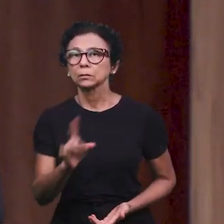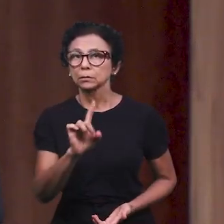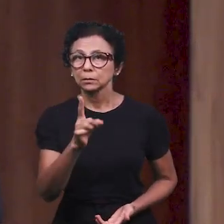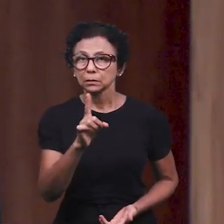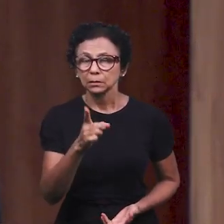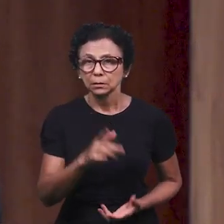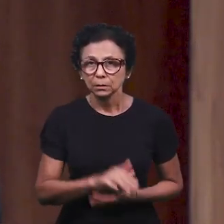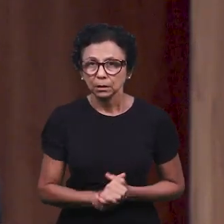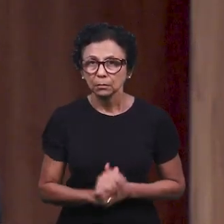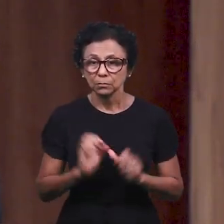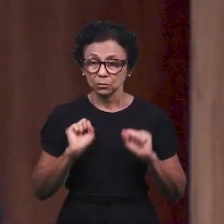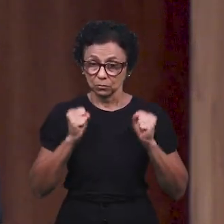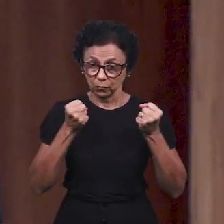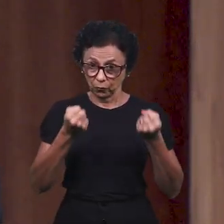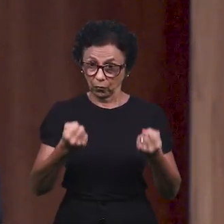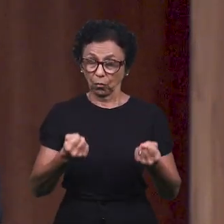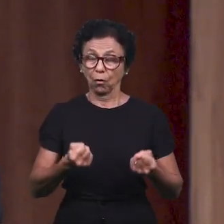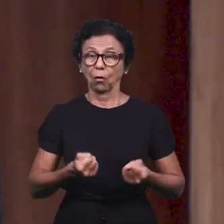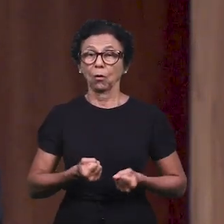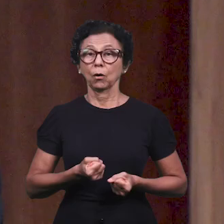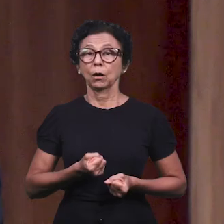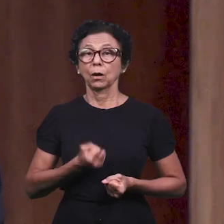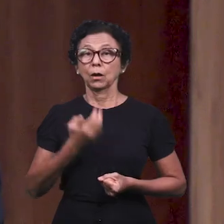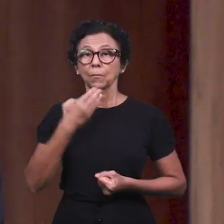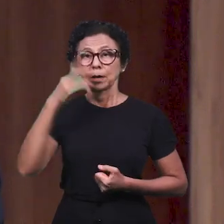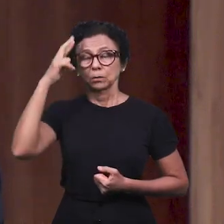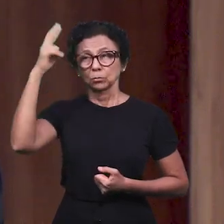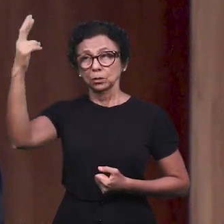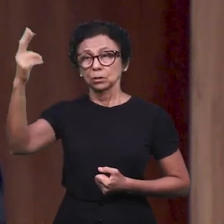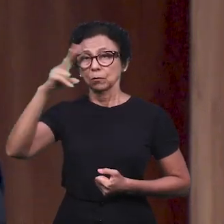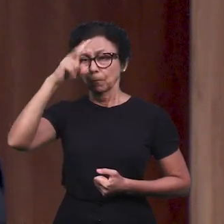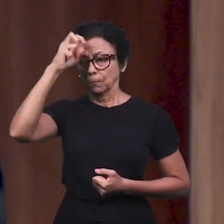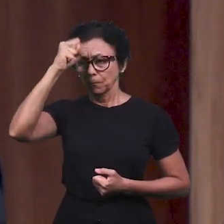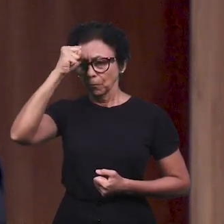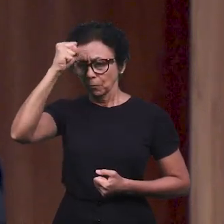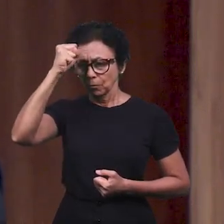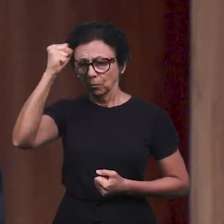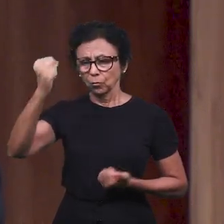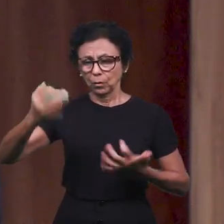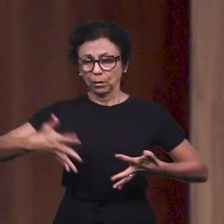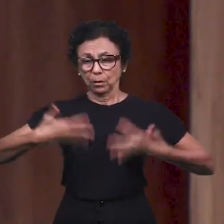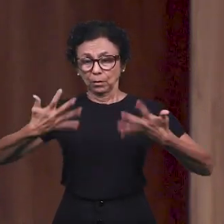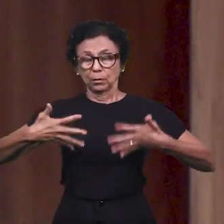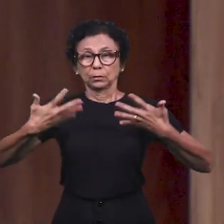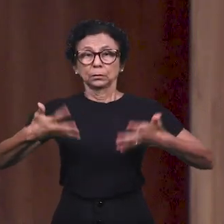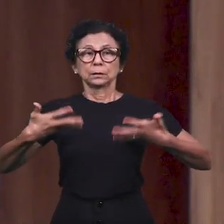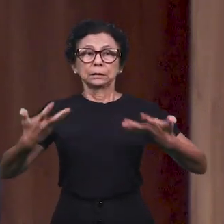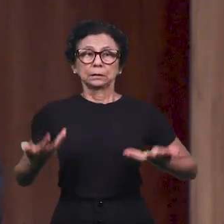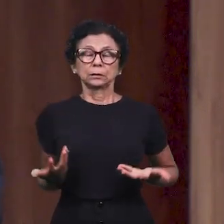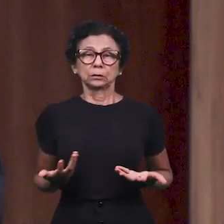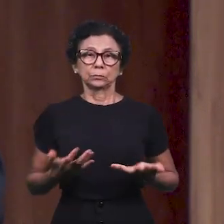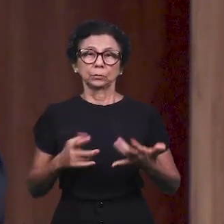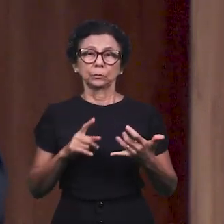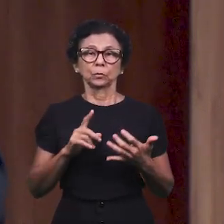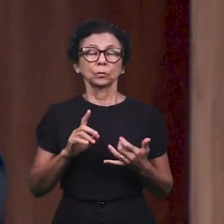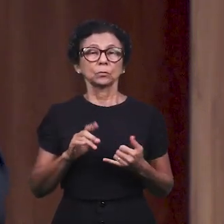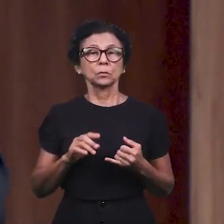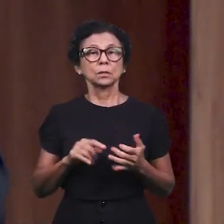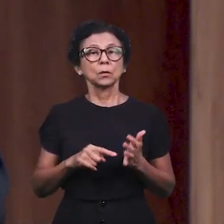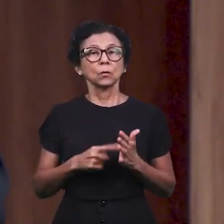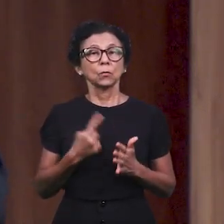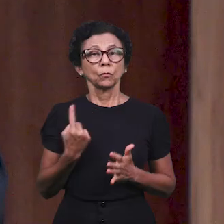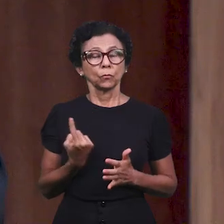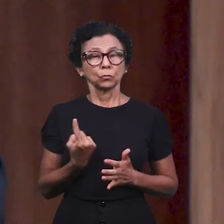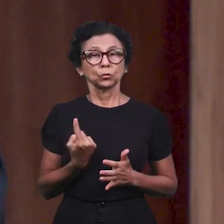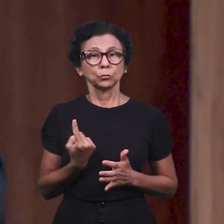ele. Se esforce um pouco mais, peça ao Senhor um renovo, peça ao Senhor um vigor, para que quando ele crescer, quando